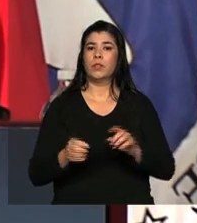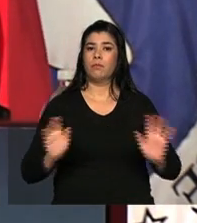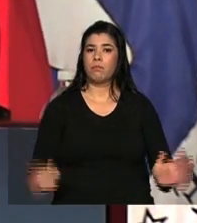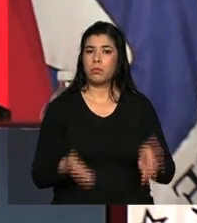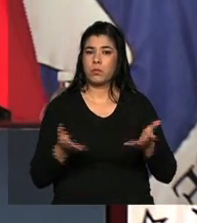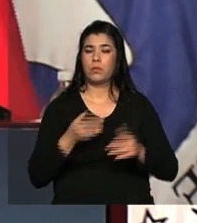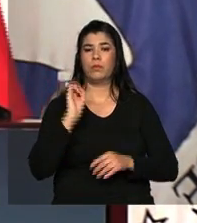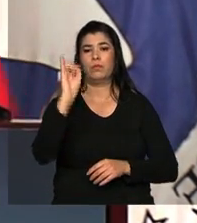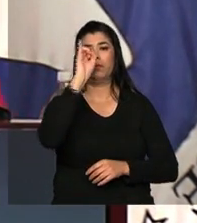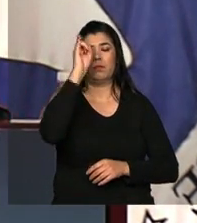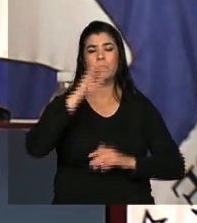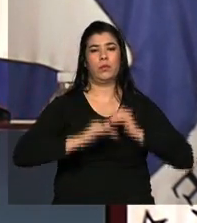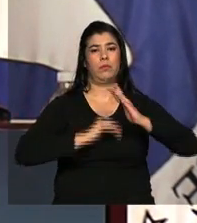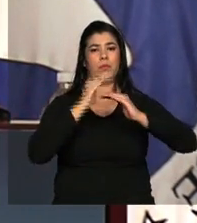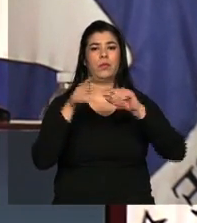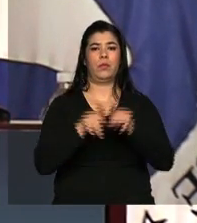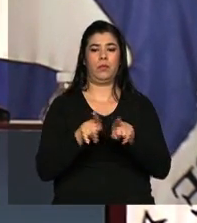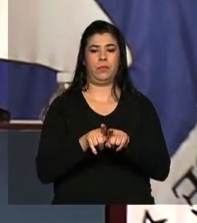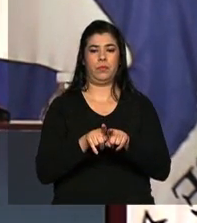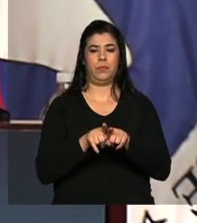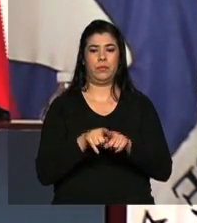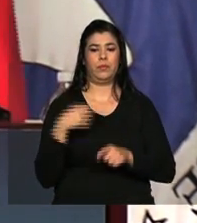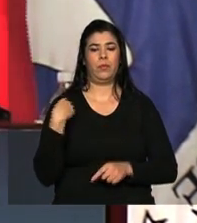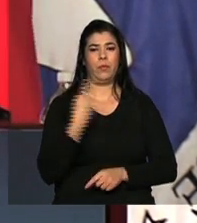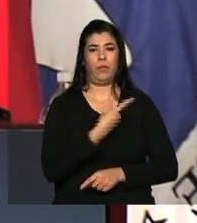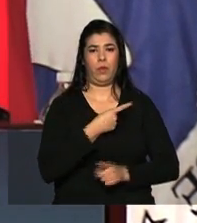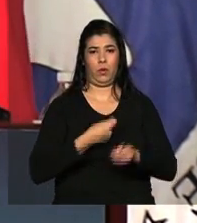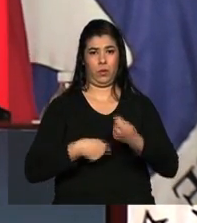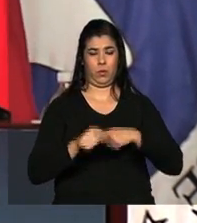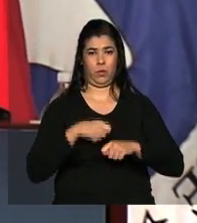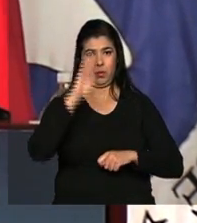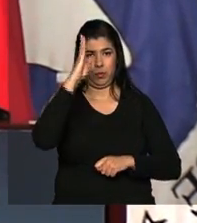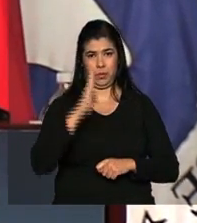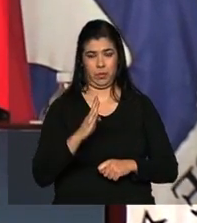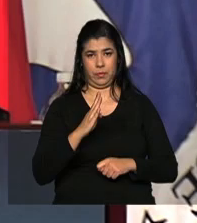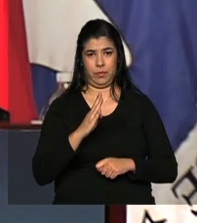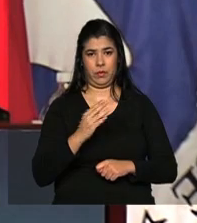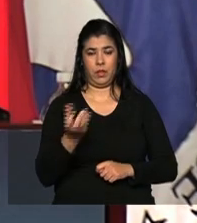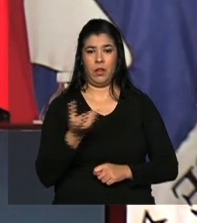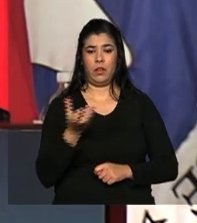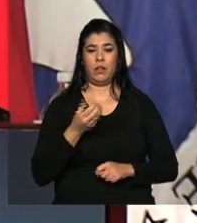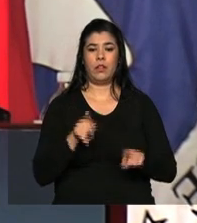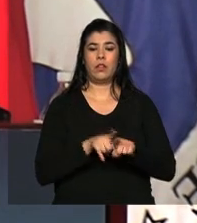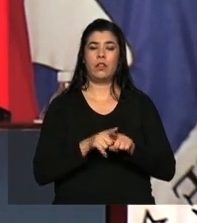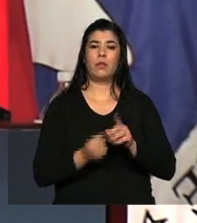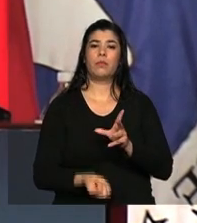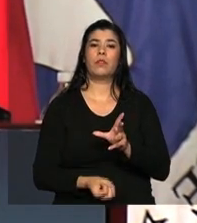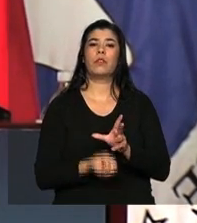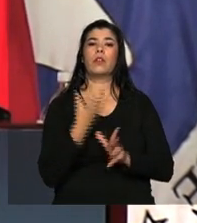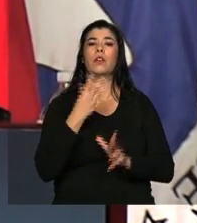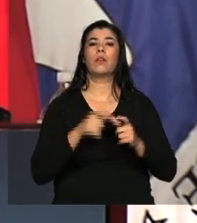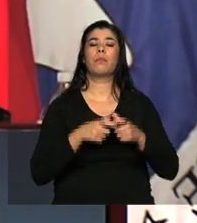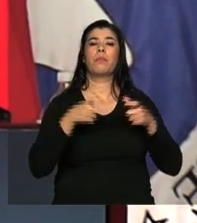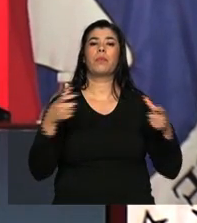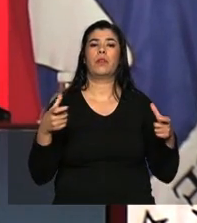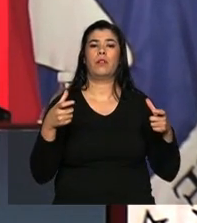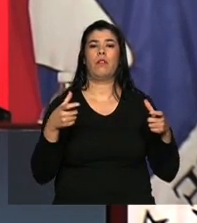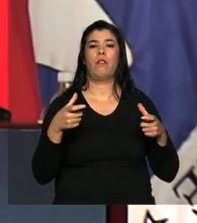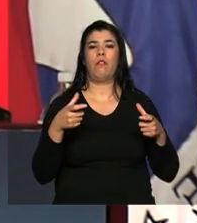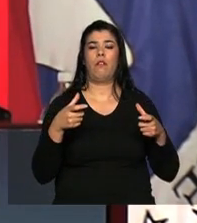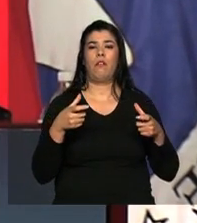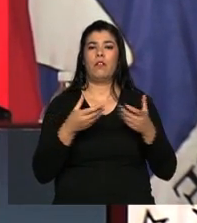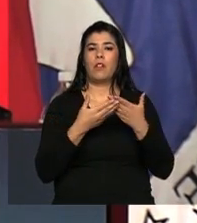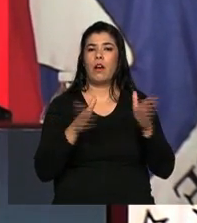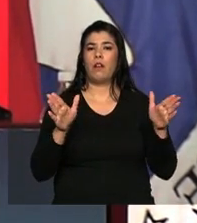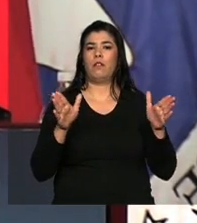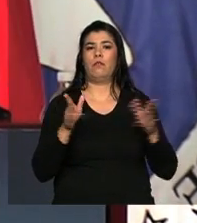mais importante de crescimento da nossa economia. Queremos abrir mais a nossa economia para